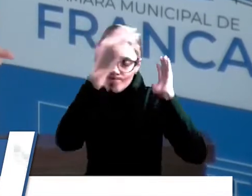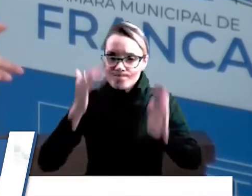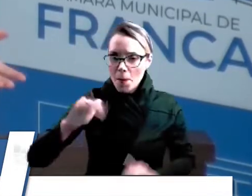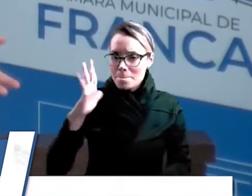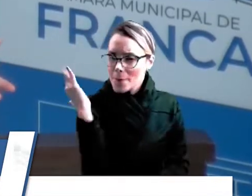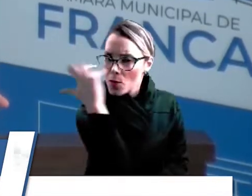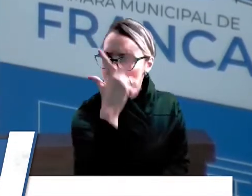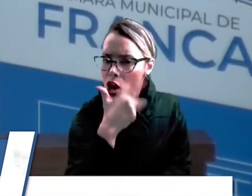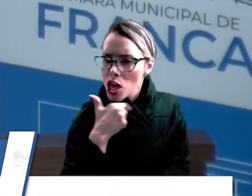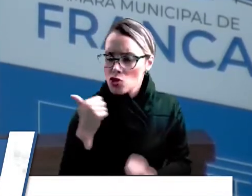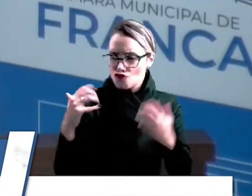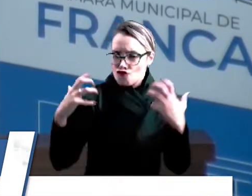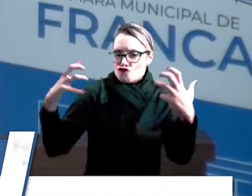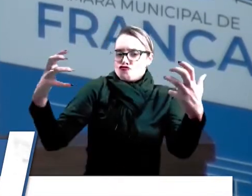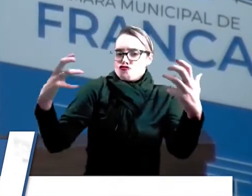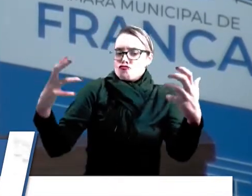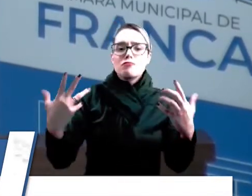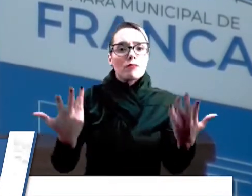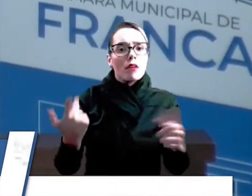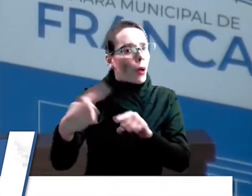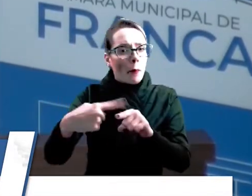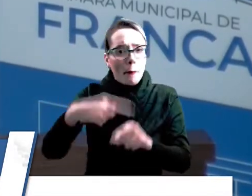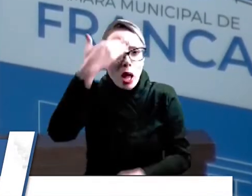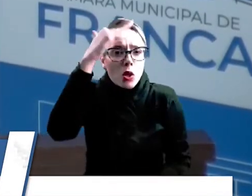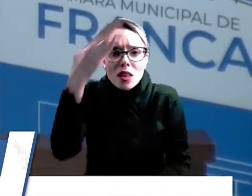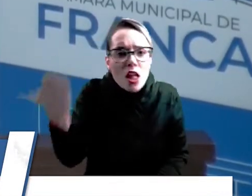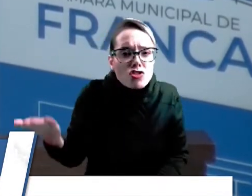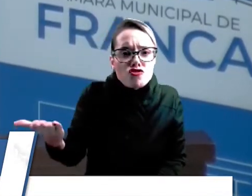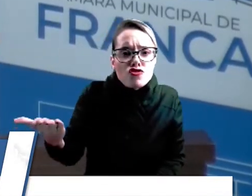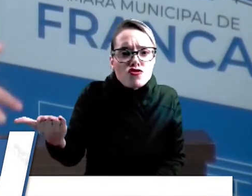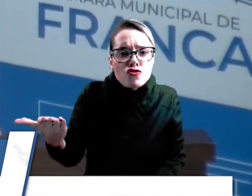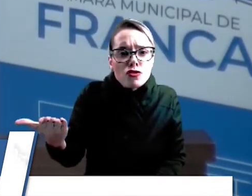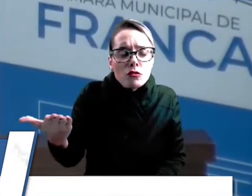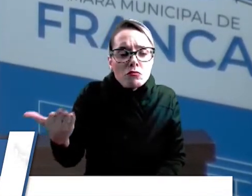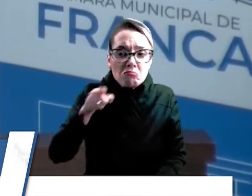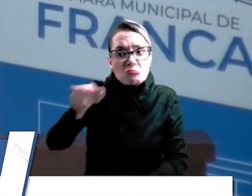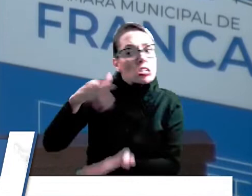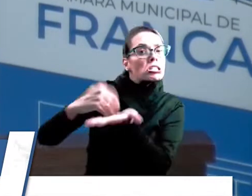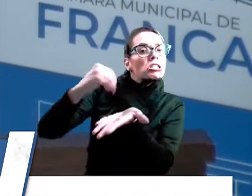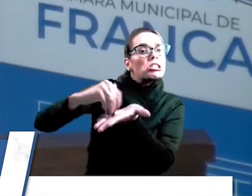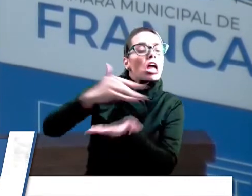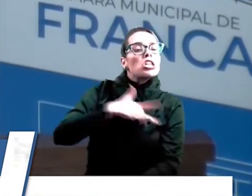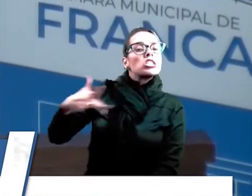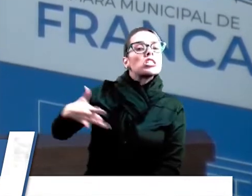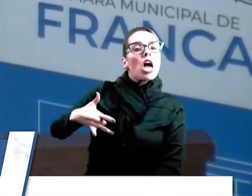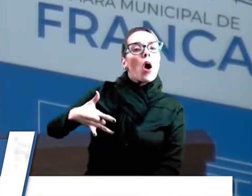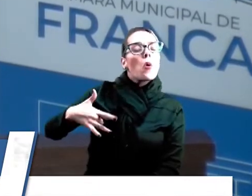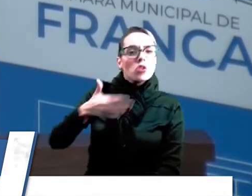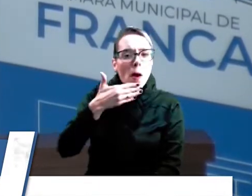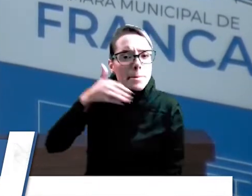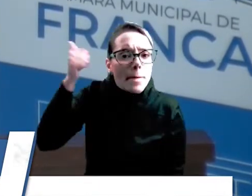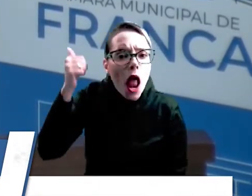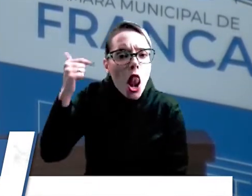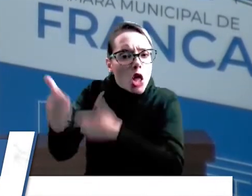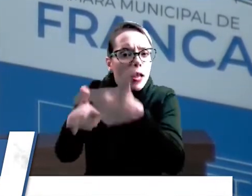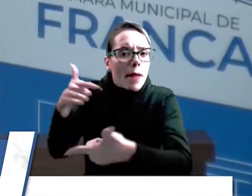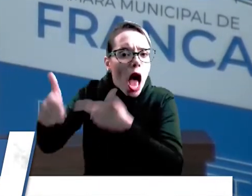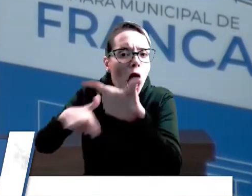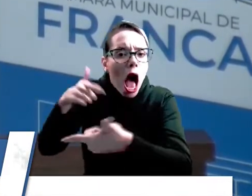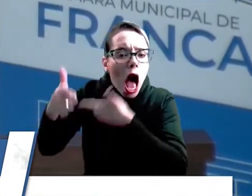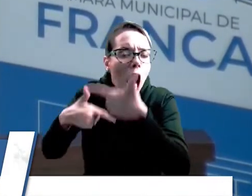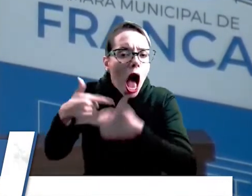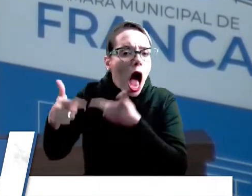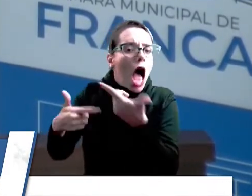tem cabimento. Será que a Secretaria de Saúde lá é mais eficiente do que a daqui? Araraquara